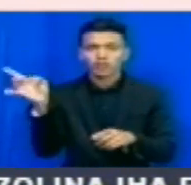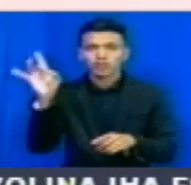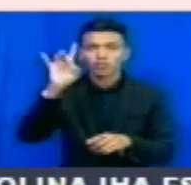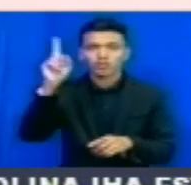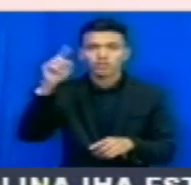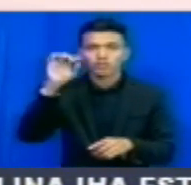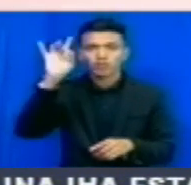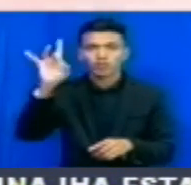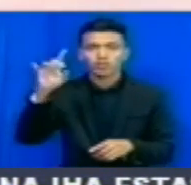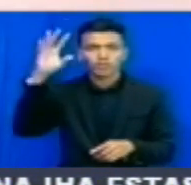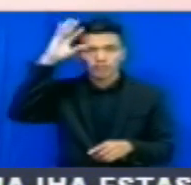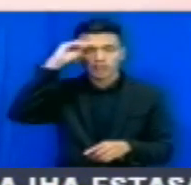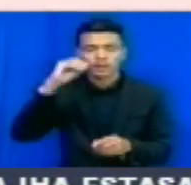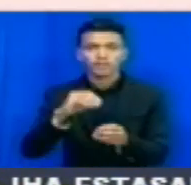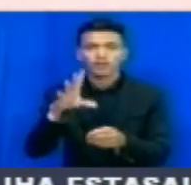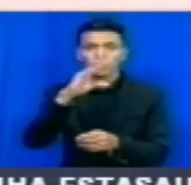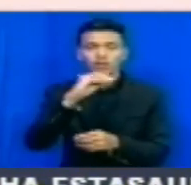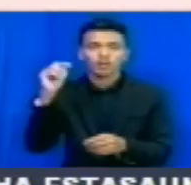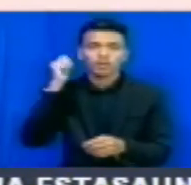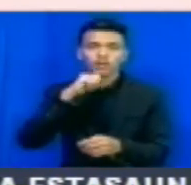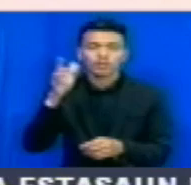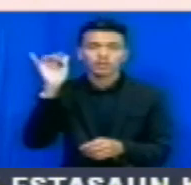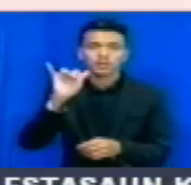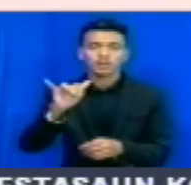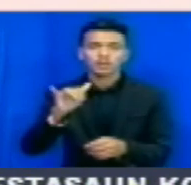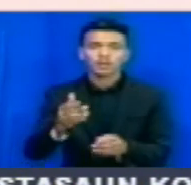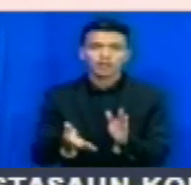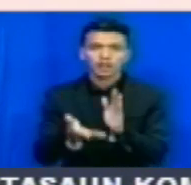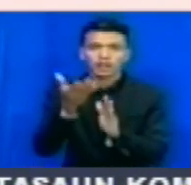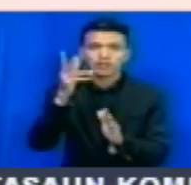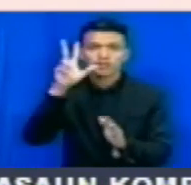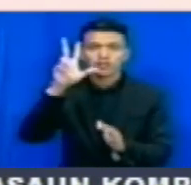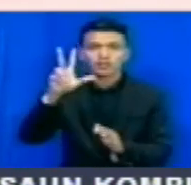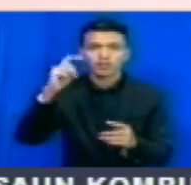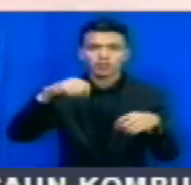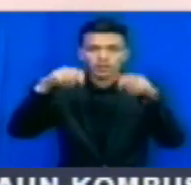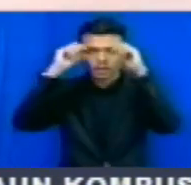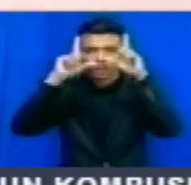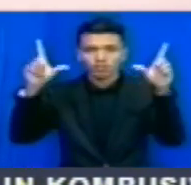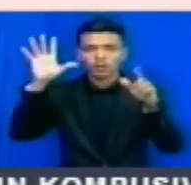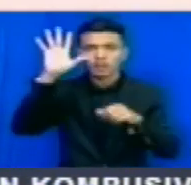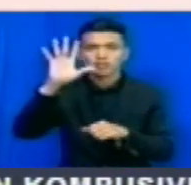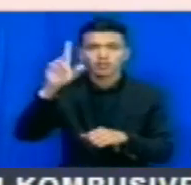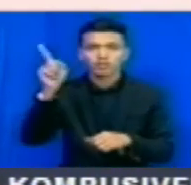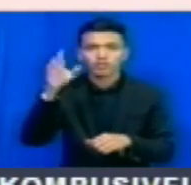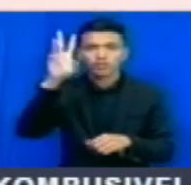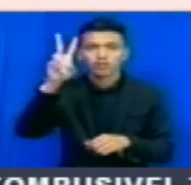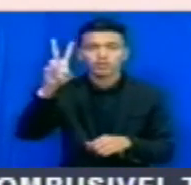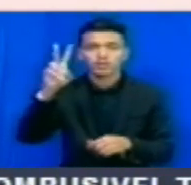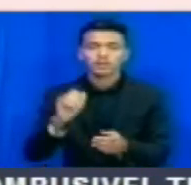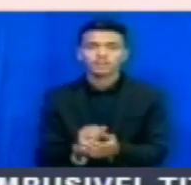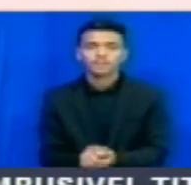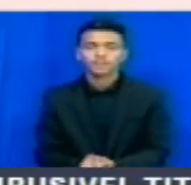88,8% bom mané sira. Nomos, afeto sira, a terceiro e Timor, 5,2% nesse